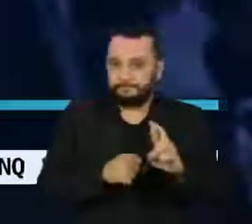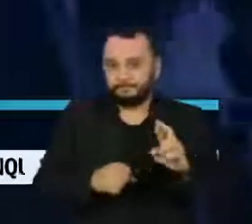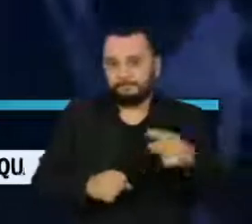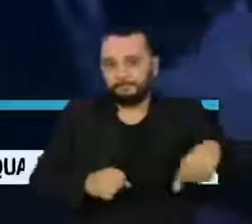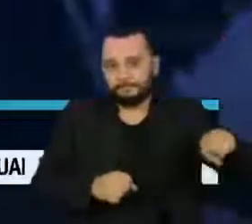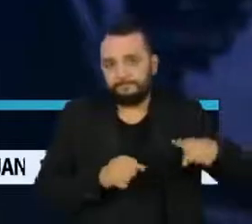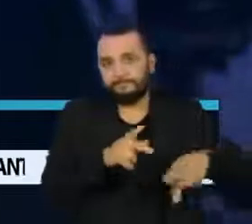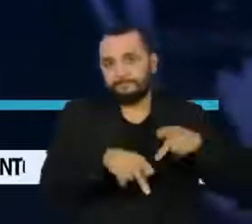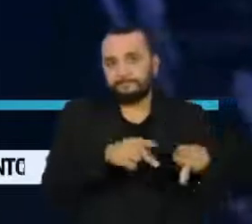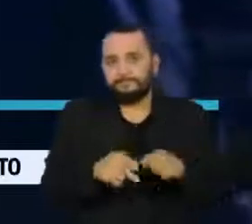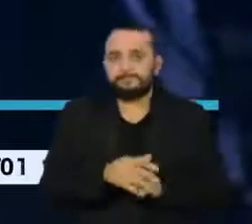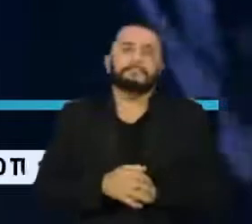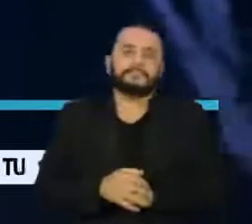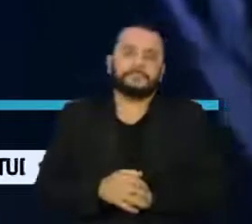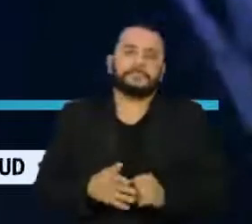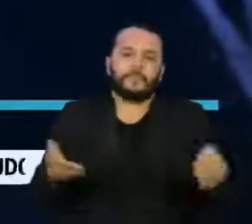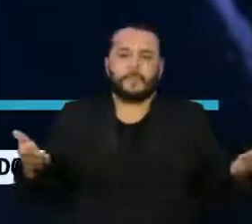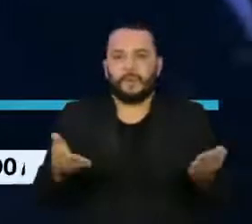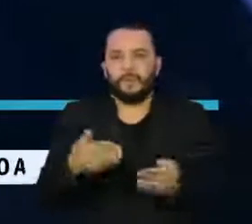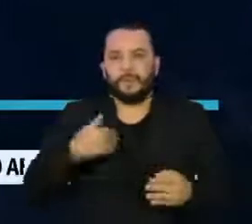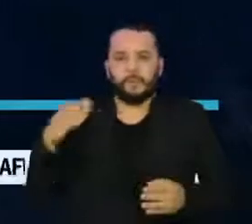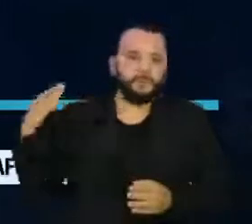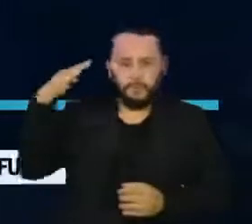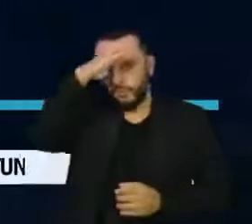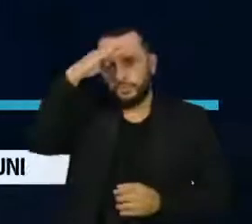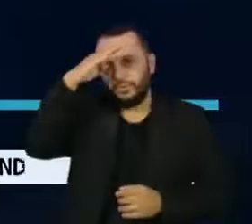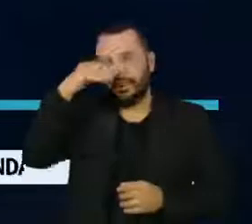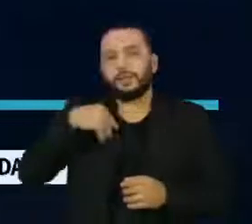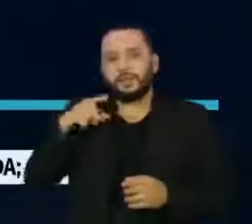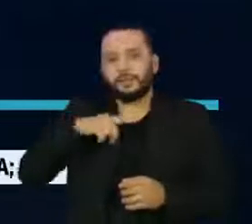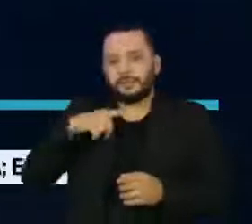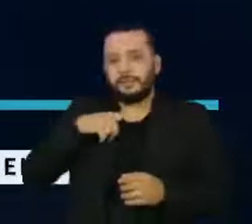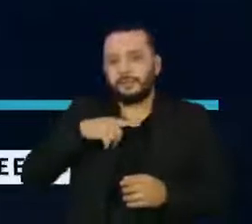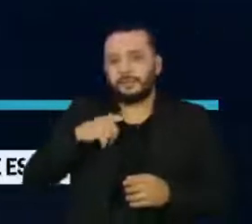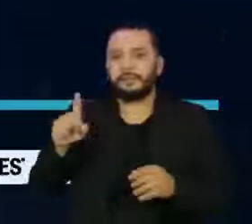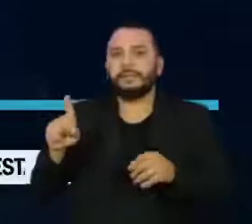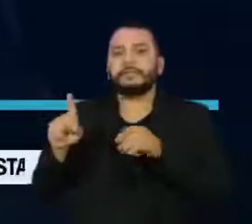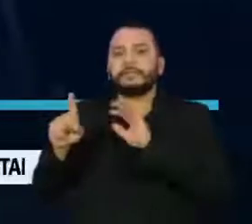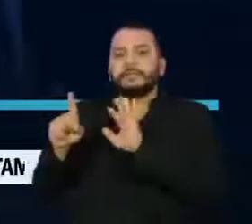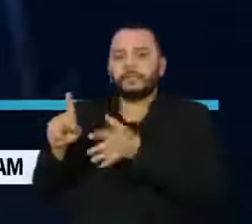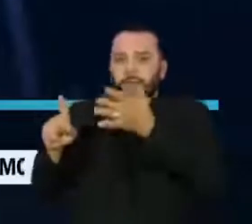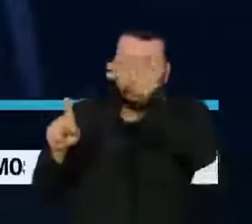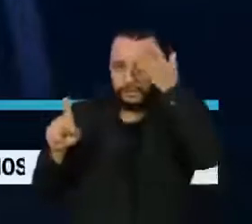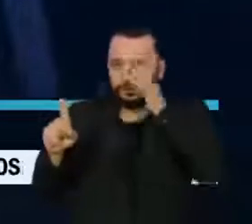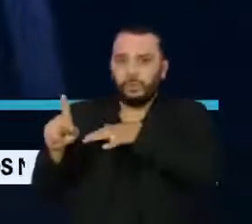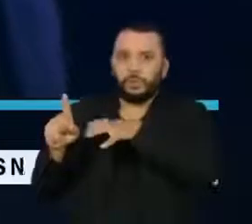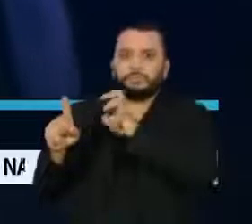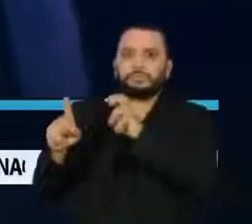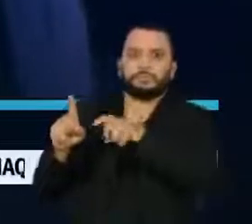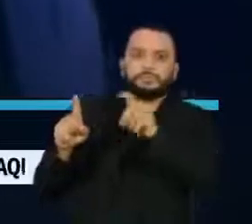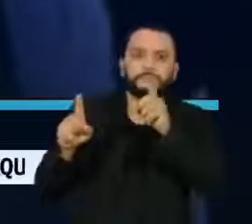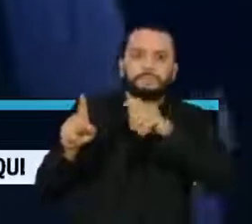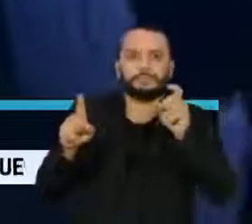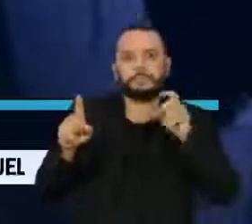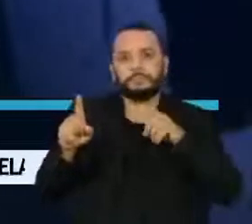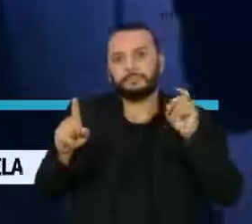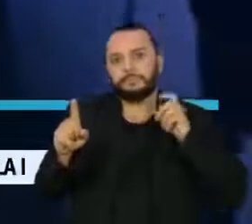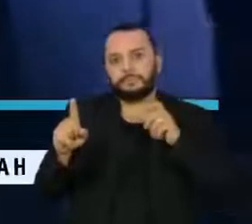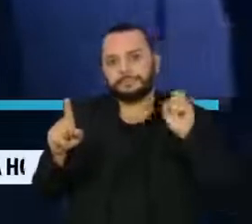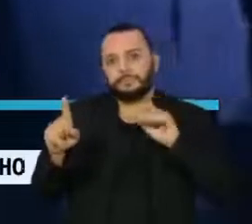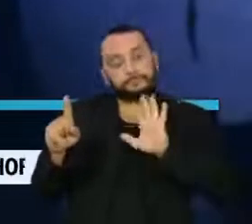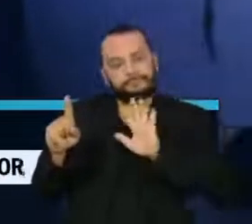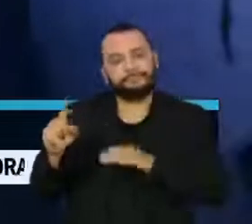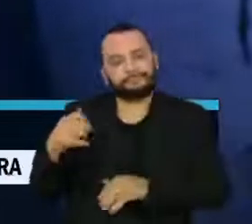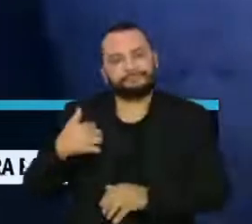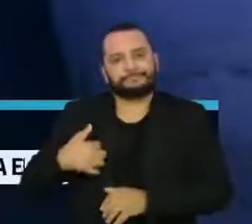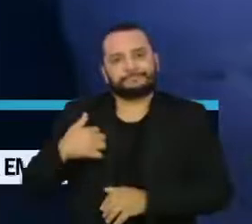Com a popularidade estremecida, o presidente Jair Bolsonaro vem aumentando a presença de integrantes das Forças Armadas em seu governo. Um